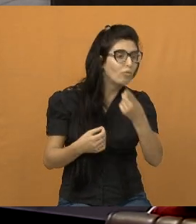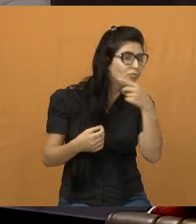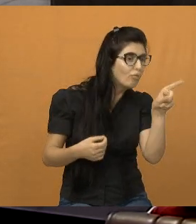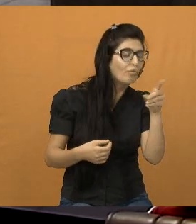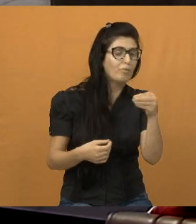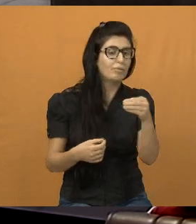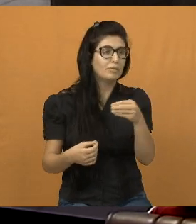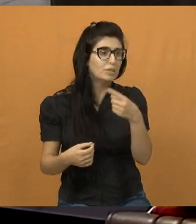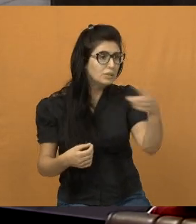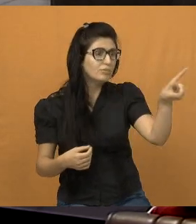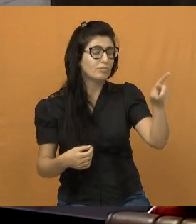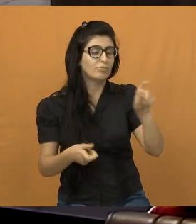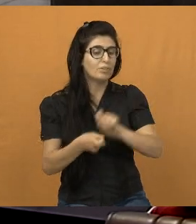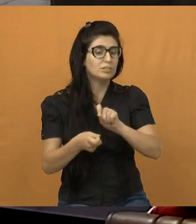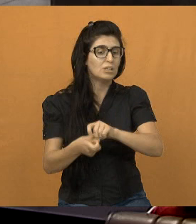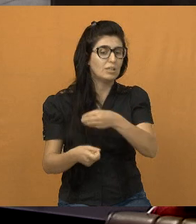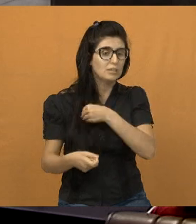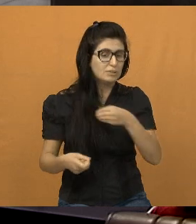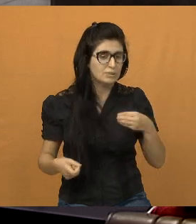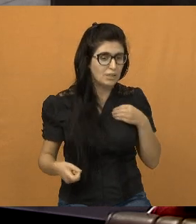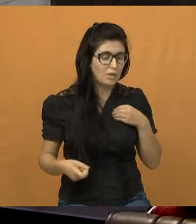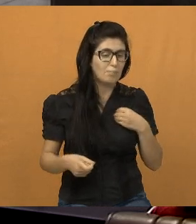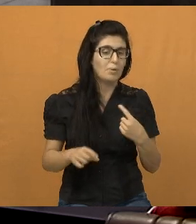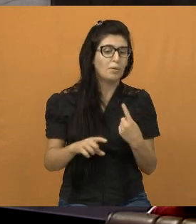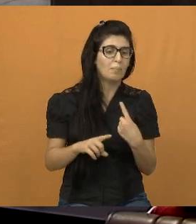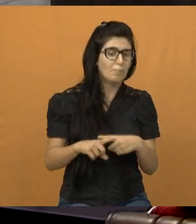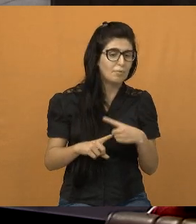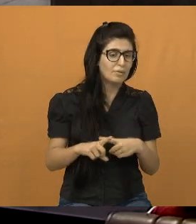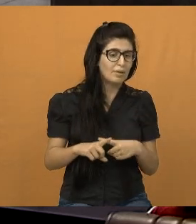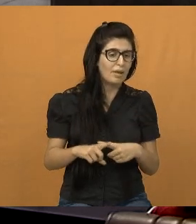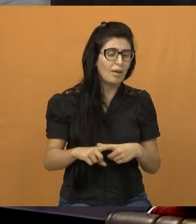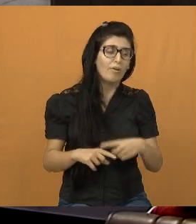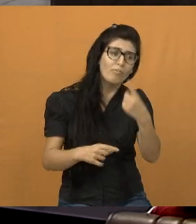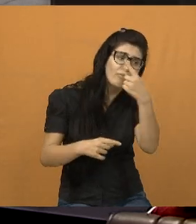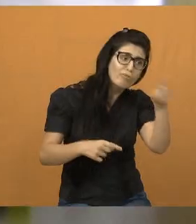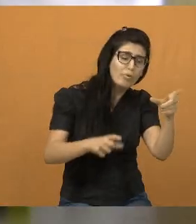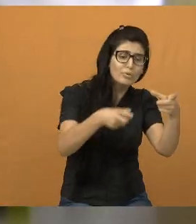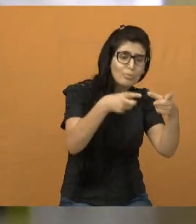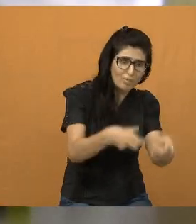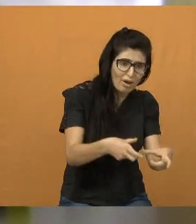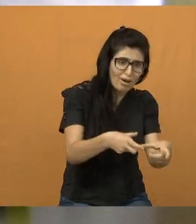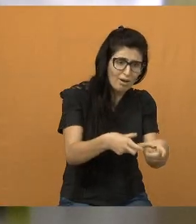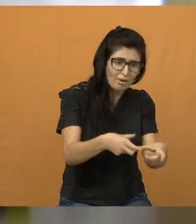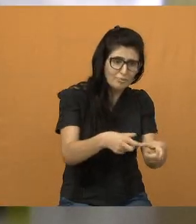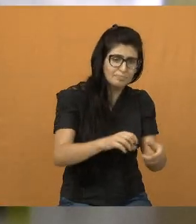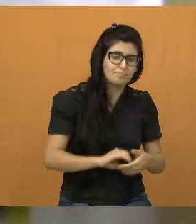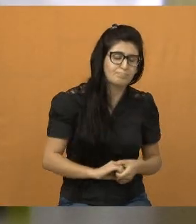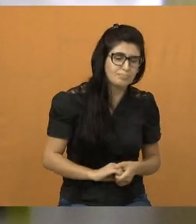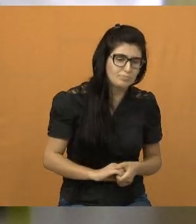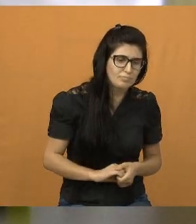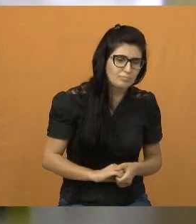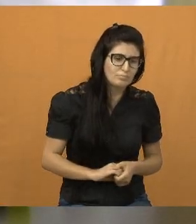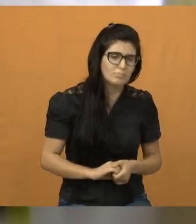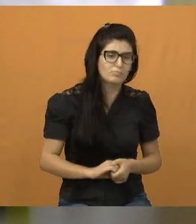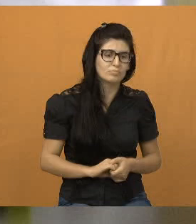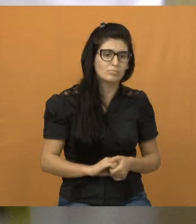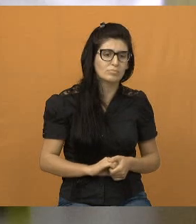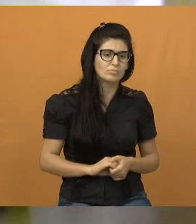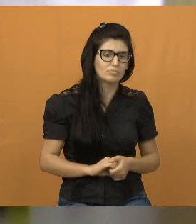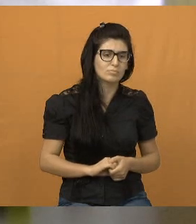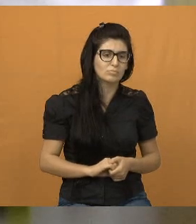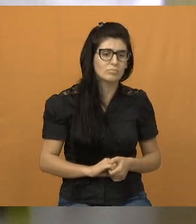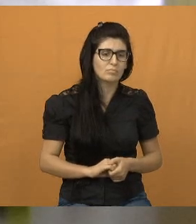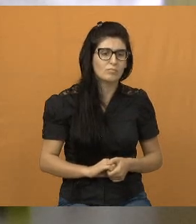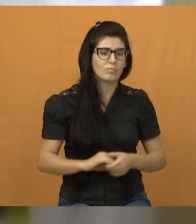porque corresponderam ao aumento no número de consultas realizadas. Com os mutirões, nós aumentamos o número